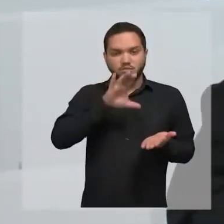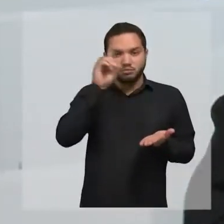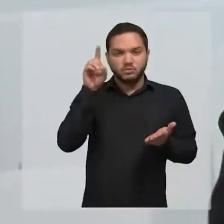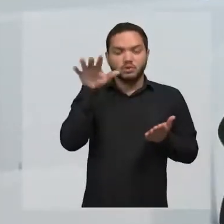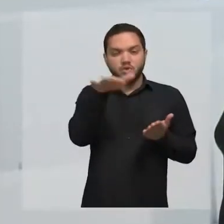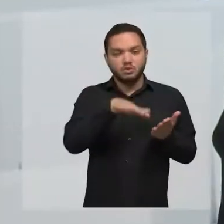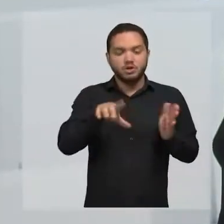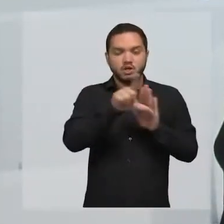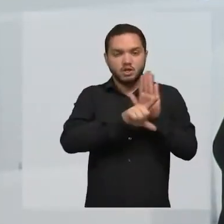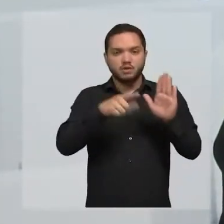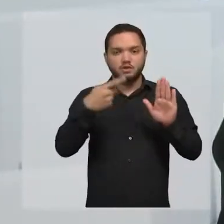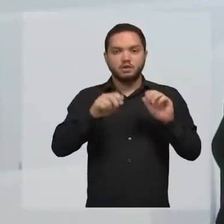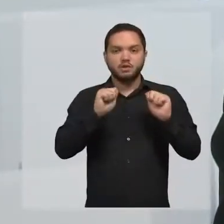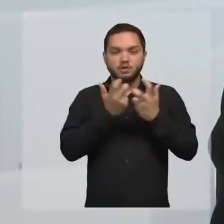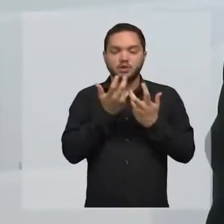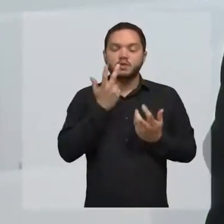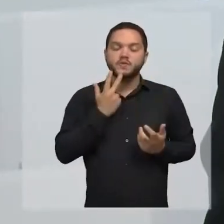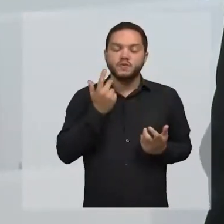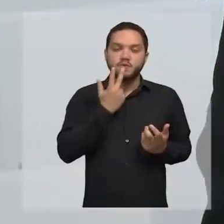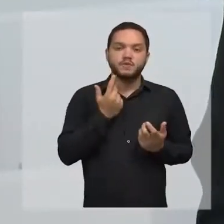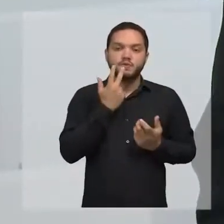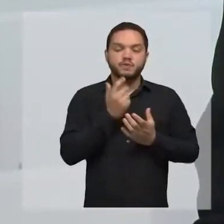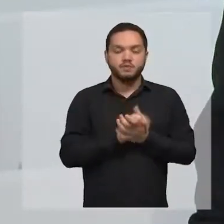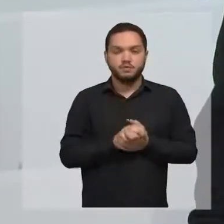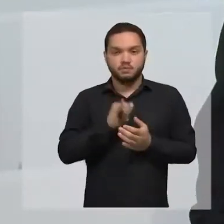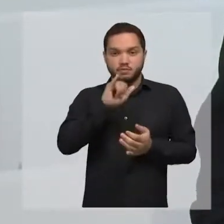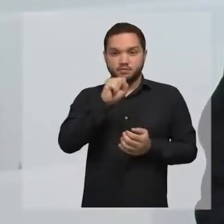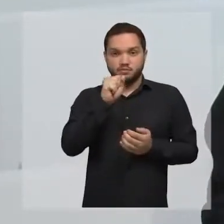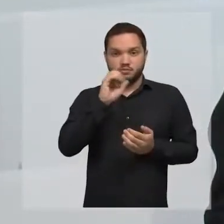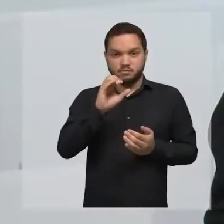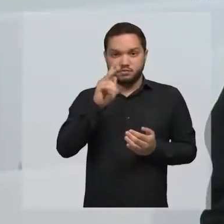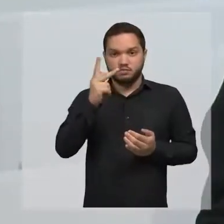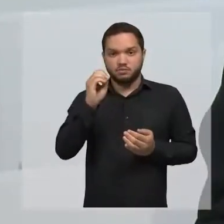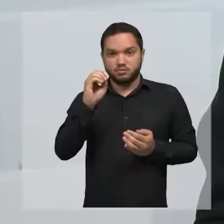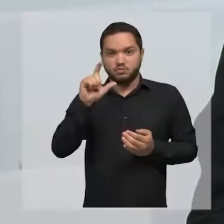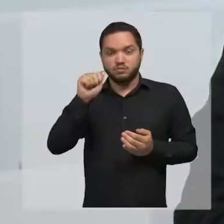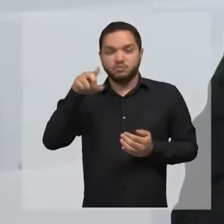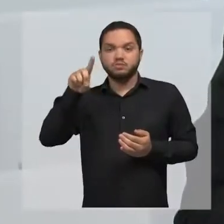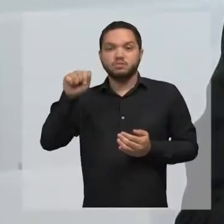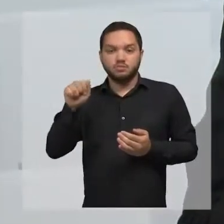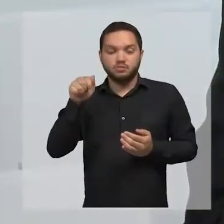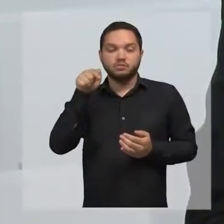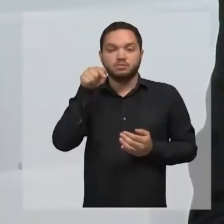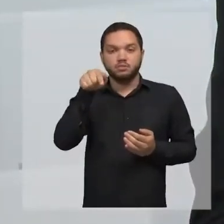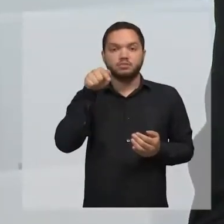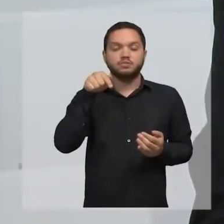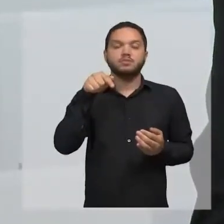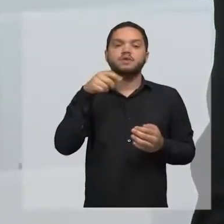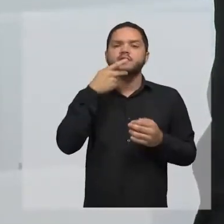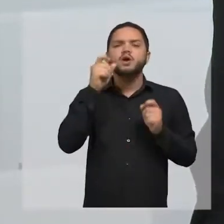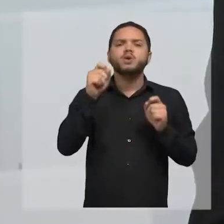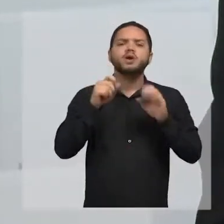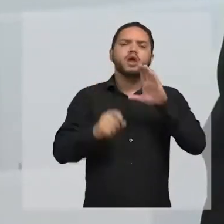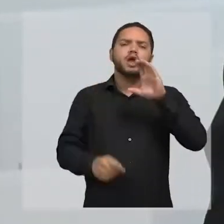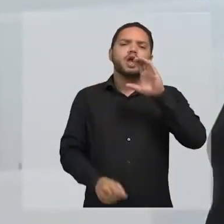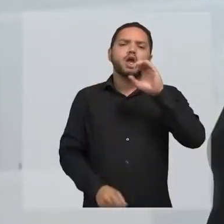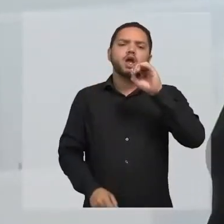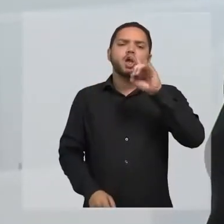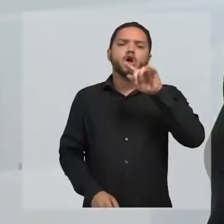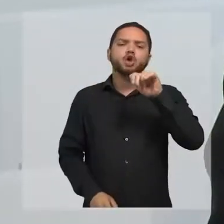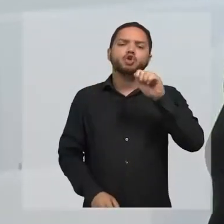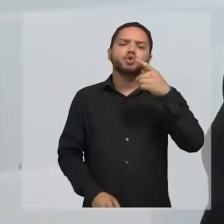Coordenador Geral Legislativo da Câmara Municipal de Fortaleza, Isaac Holanda, o que é o Código da